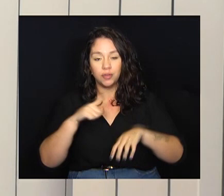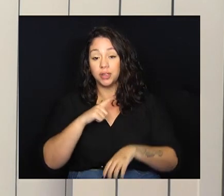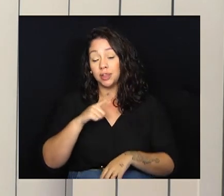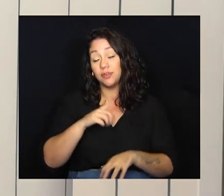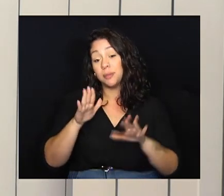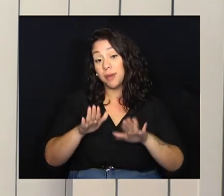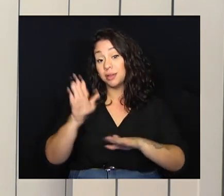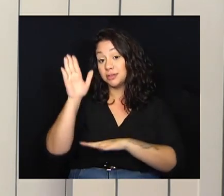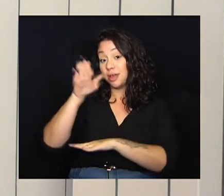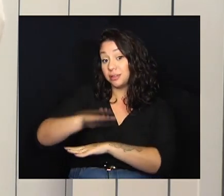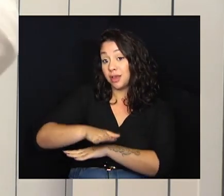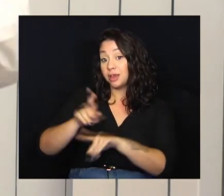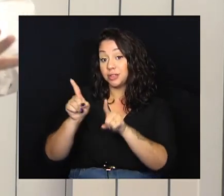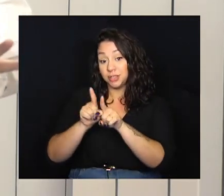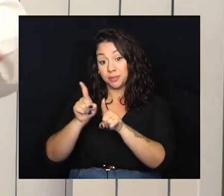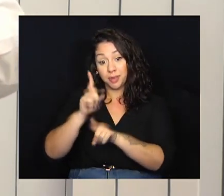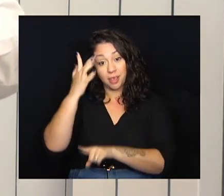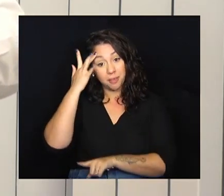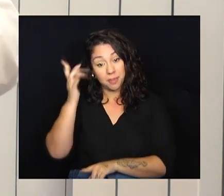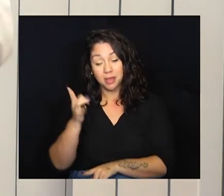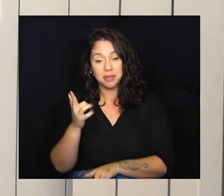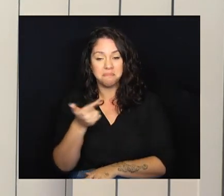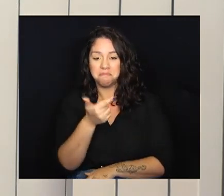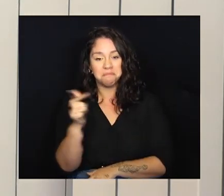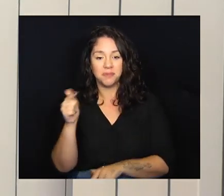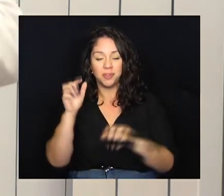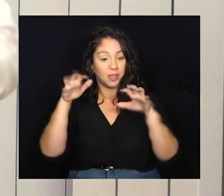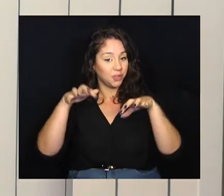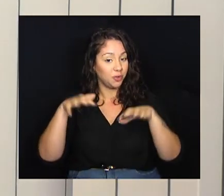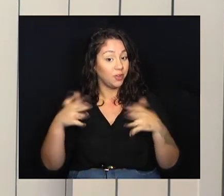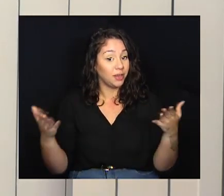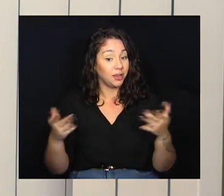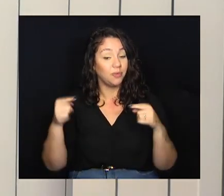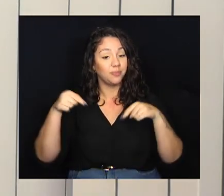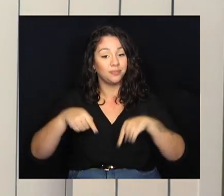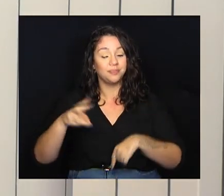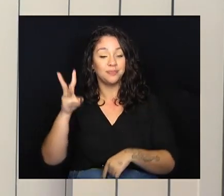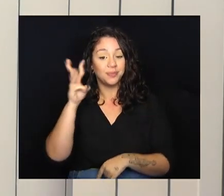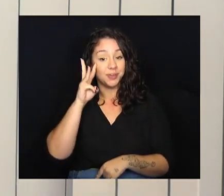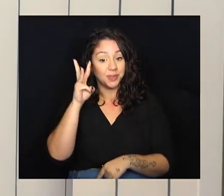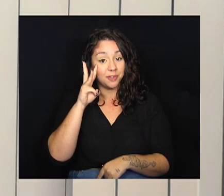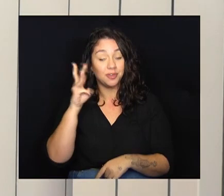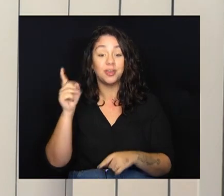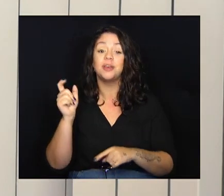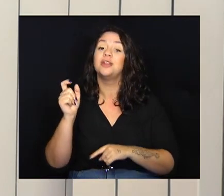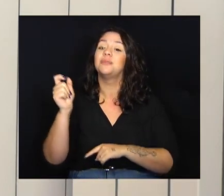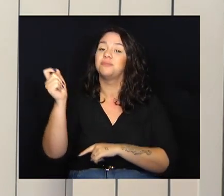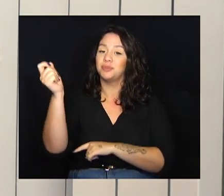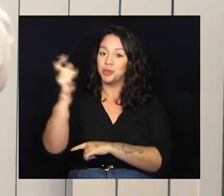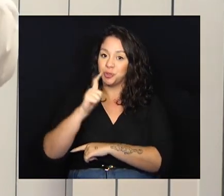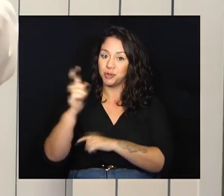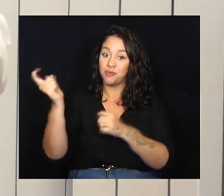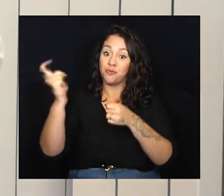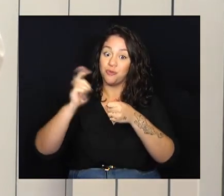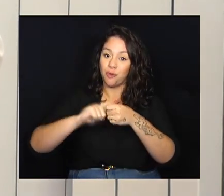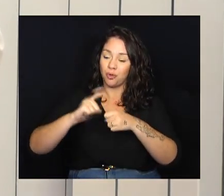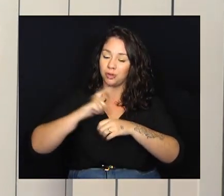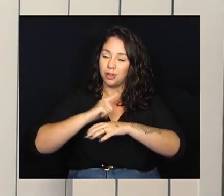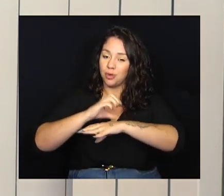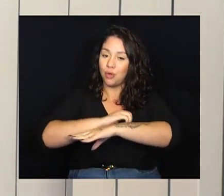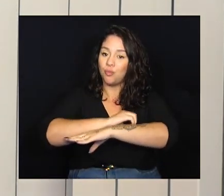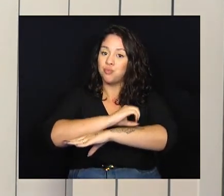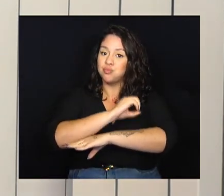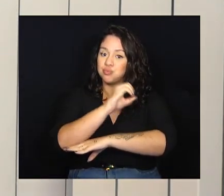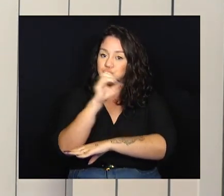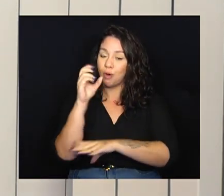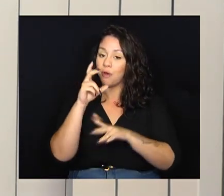agora a tarde e amanhã não deve mais chover então para esta terça-feira o sol volta a aparecer com mais intensidade